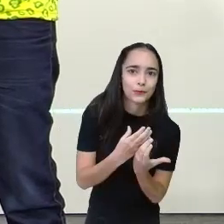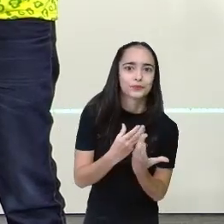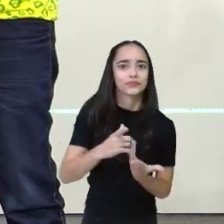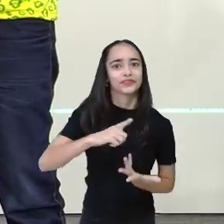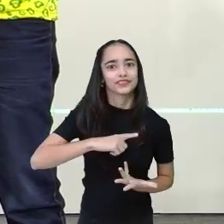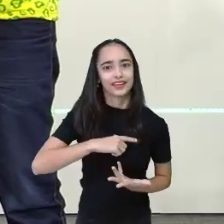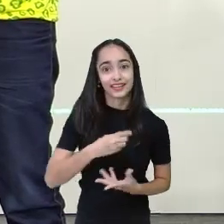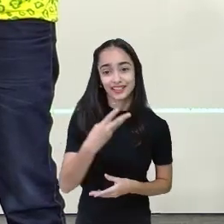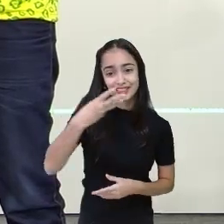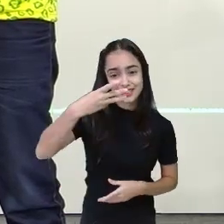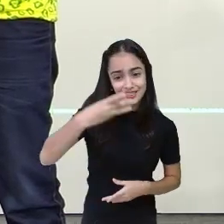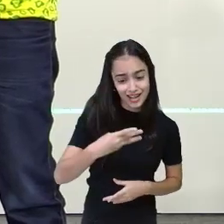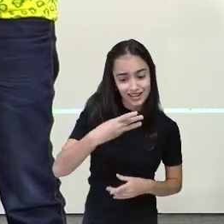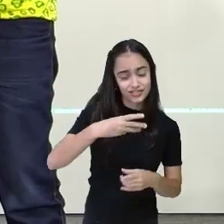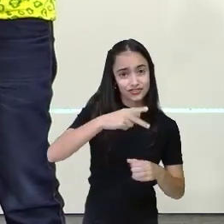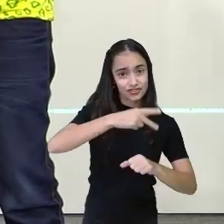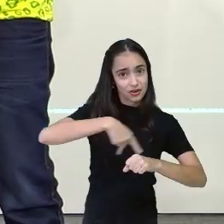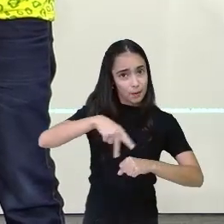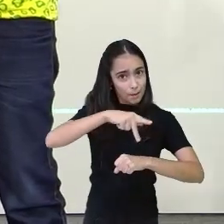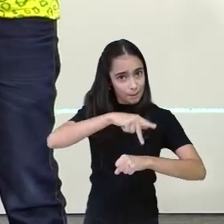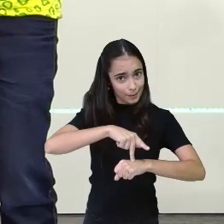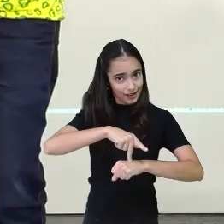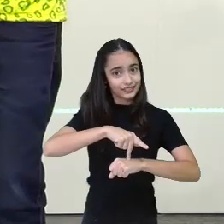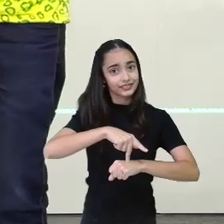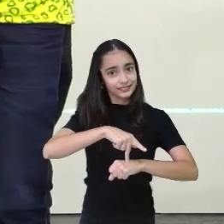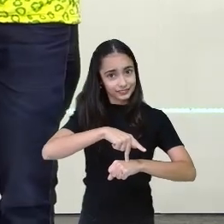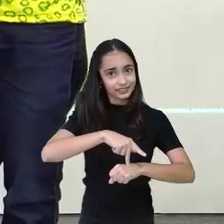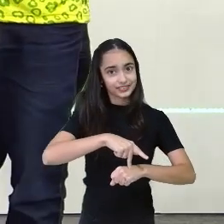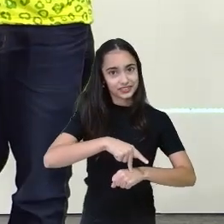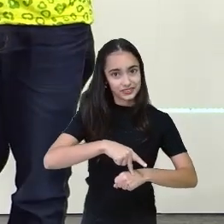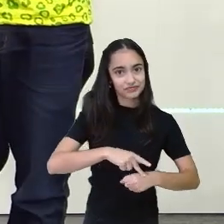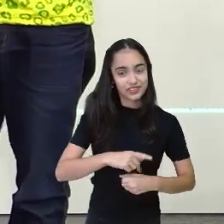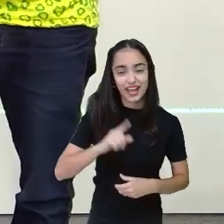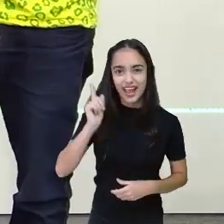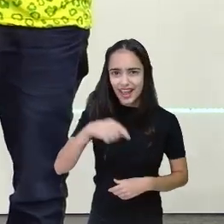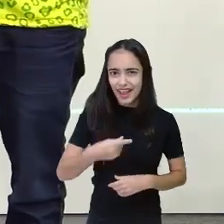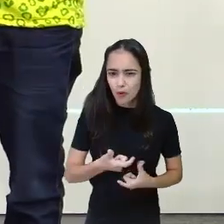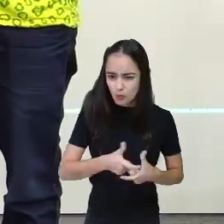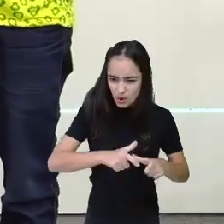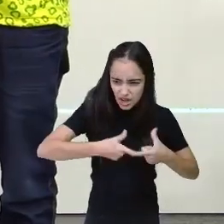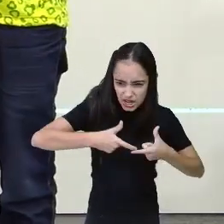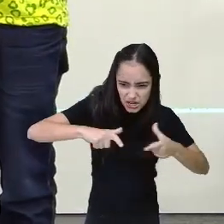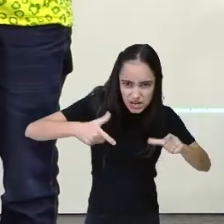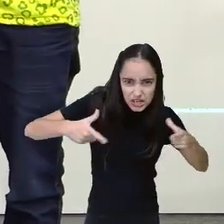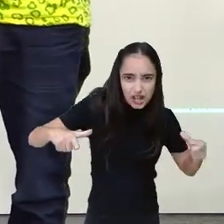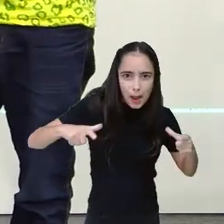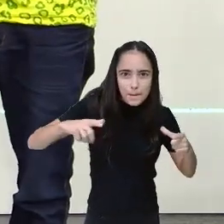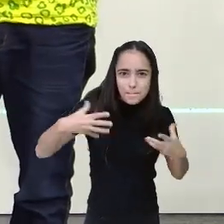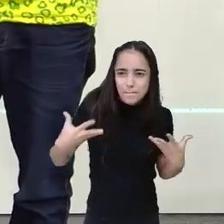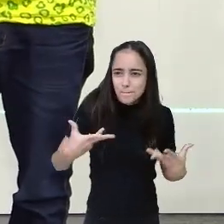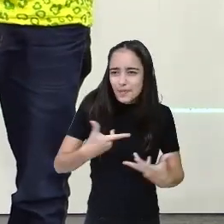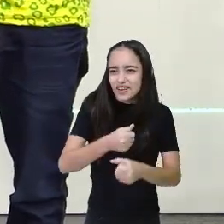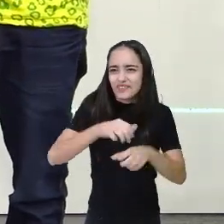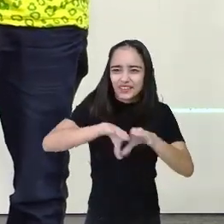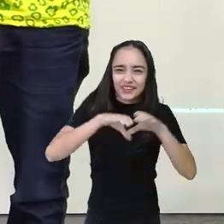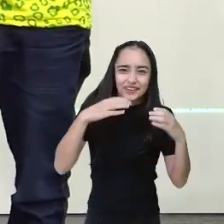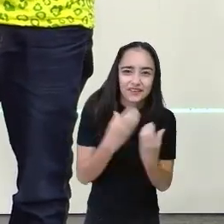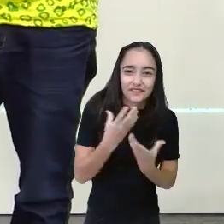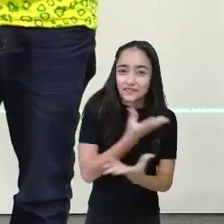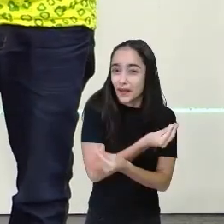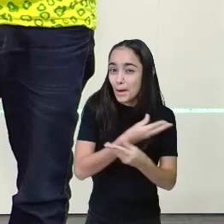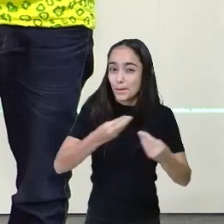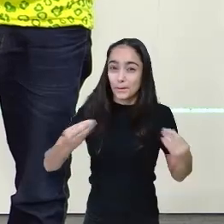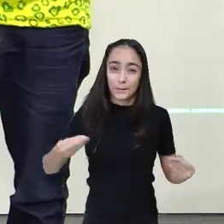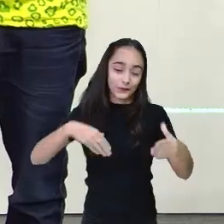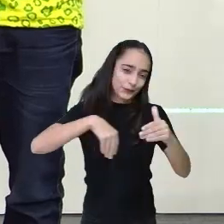também, que é inédito, Sim, né? é. A gente aumenta aí 16 seleções, vai ser uma grande Copa. Uma e grande. haja jogo pra gente assistir.